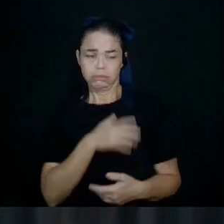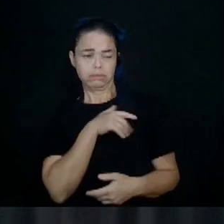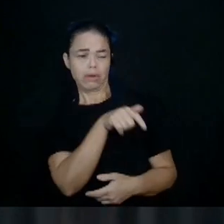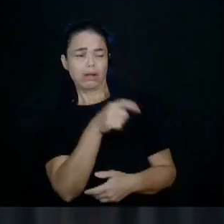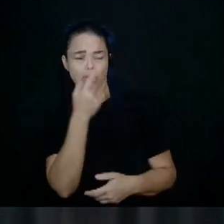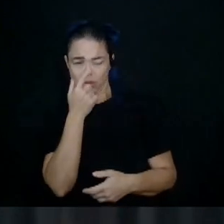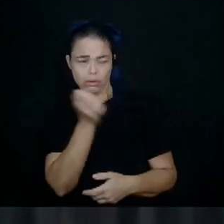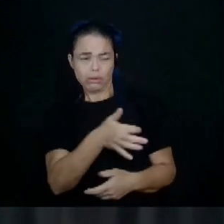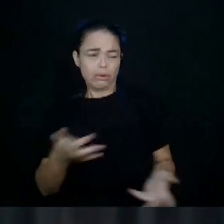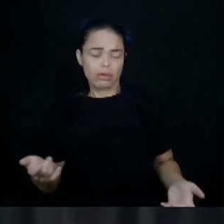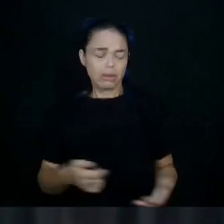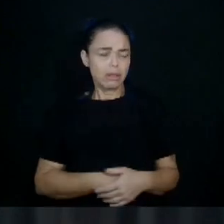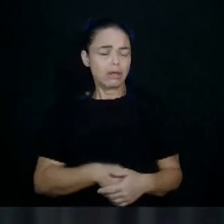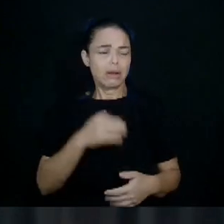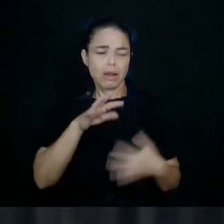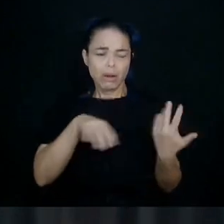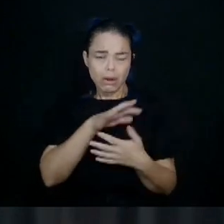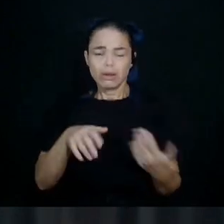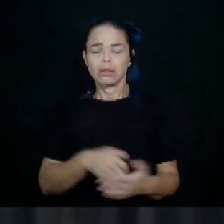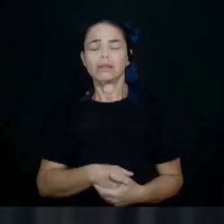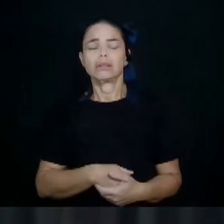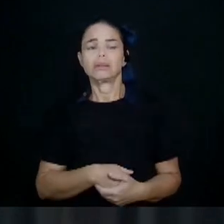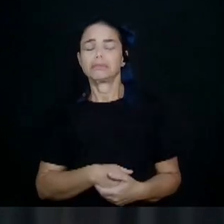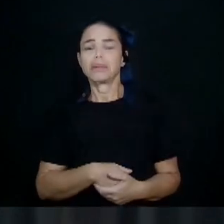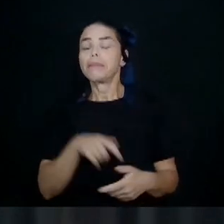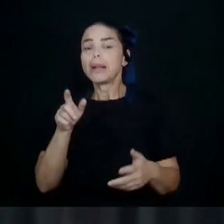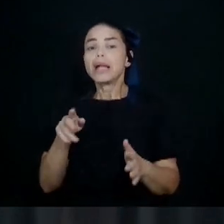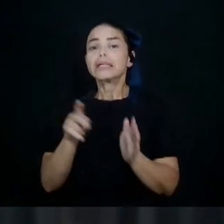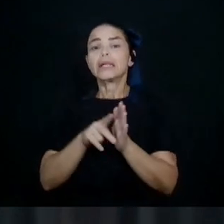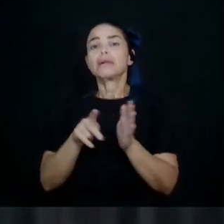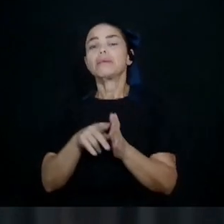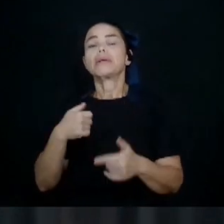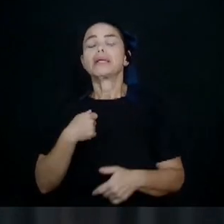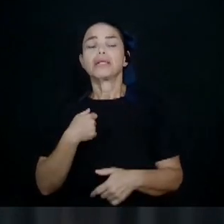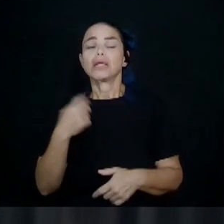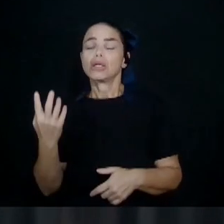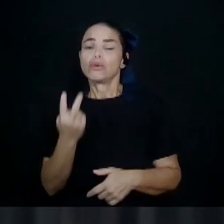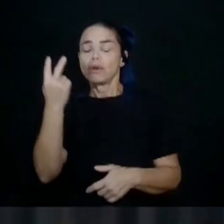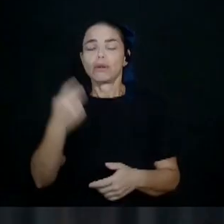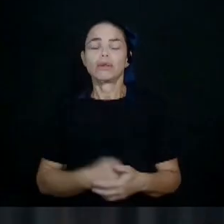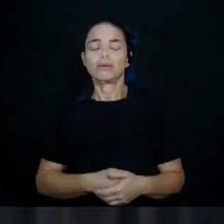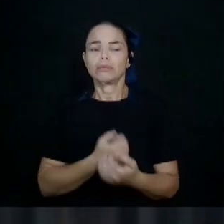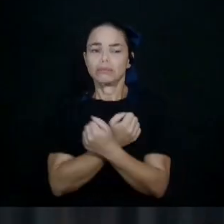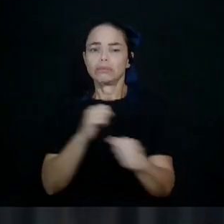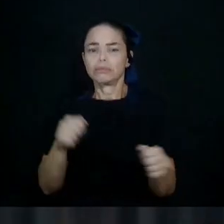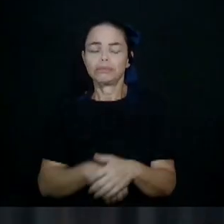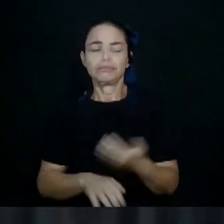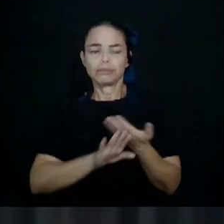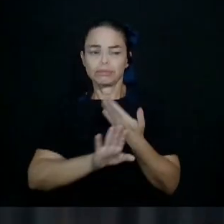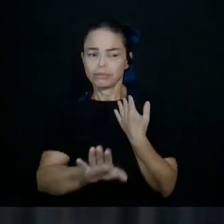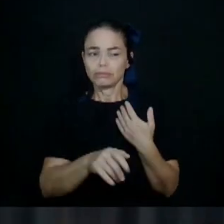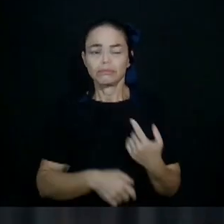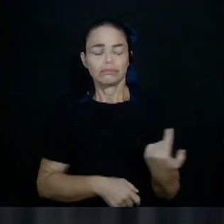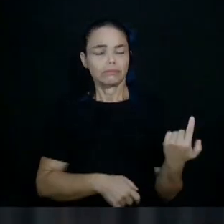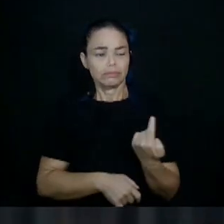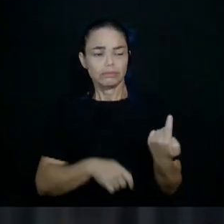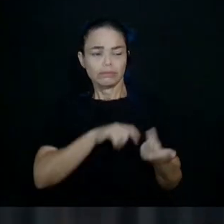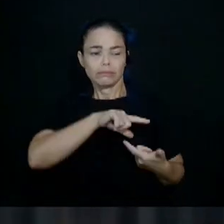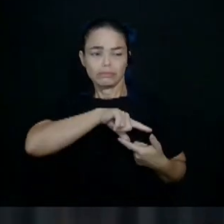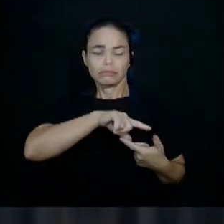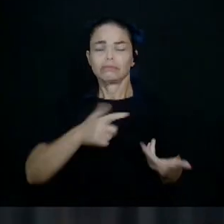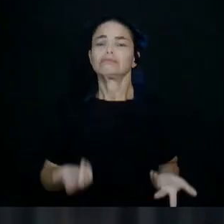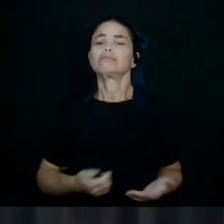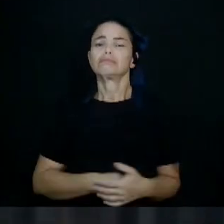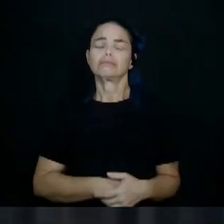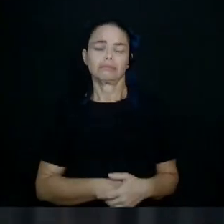lixo, é bagunça? Então, além de, né, impossibilitar e começar a se afastar, ter esse isolamento social, a pessoa começa a falar,